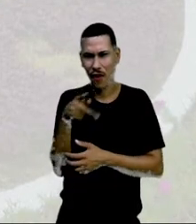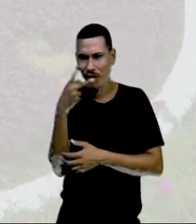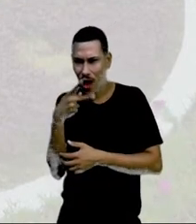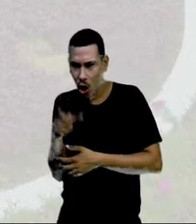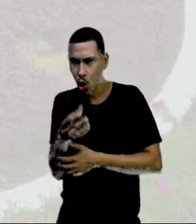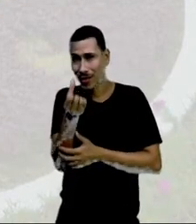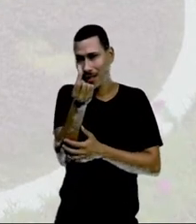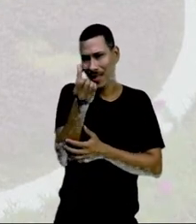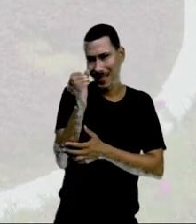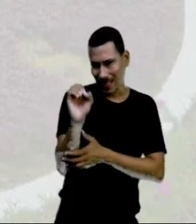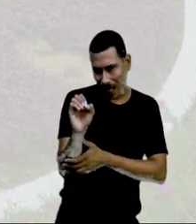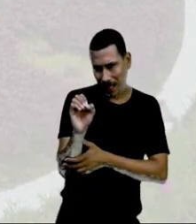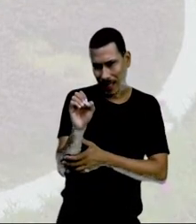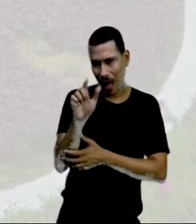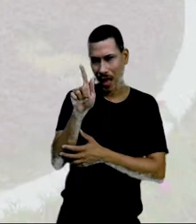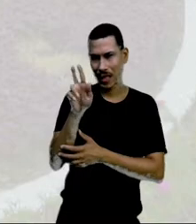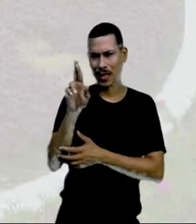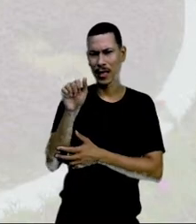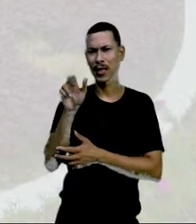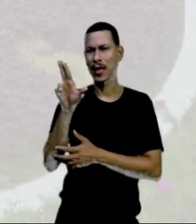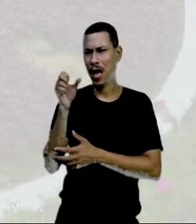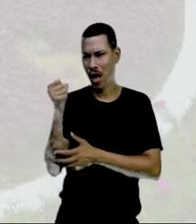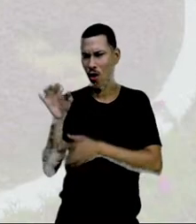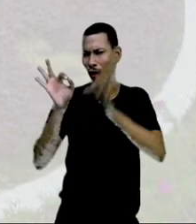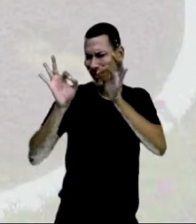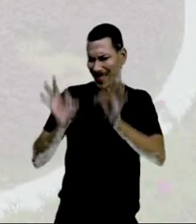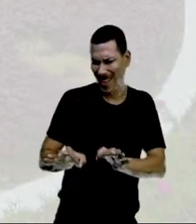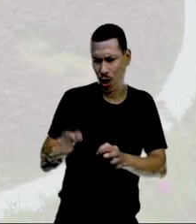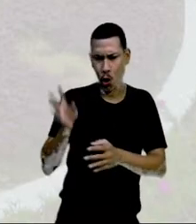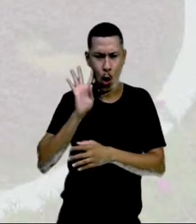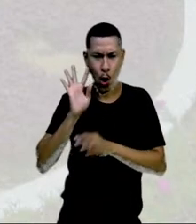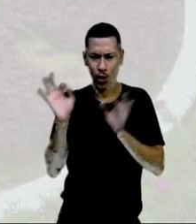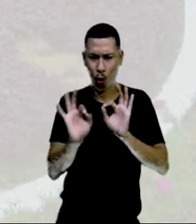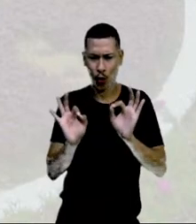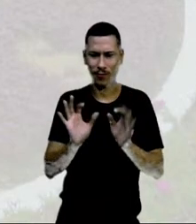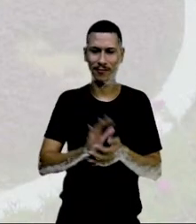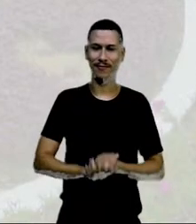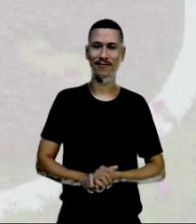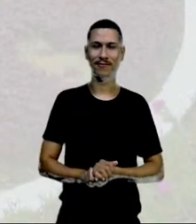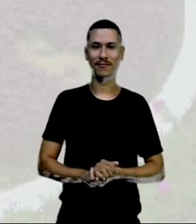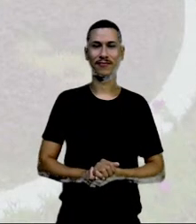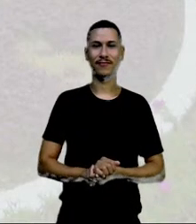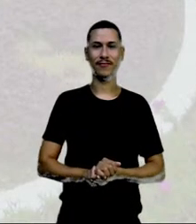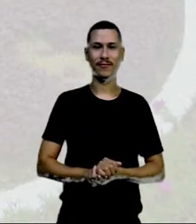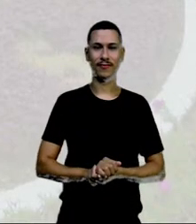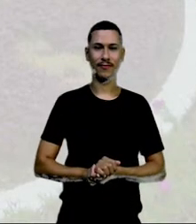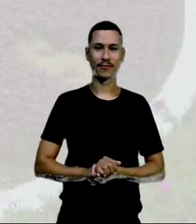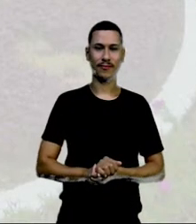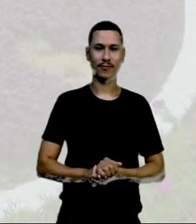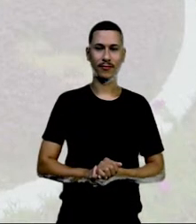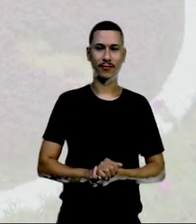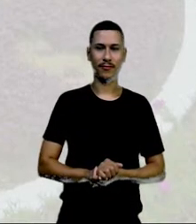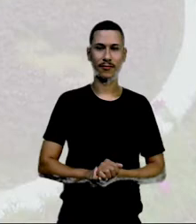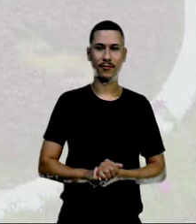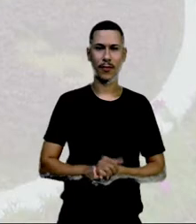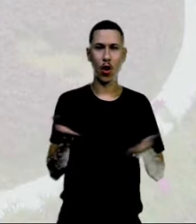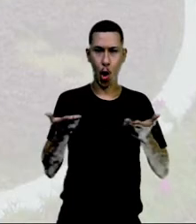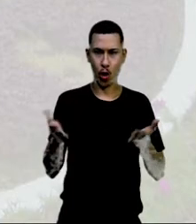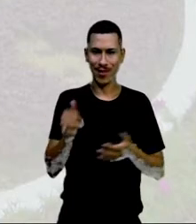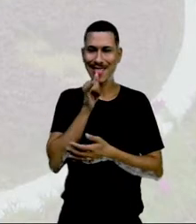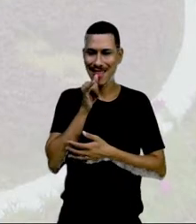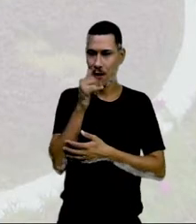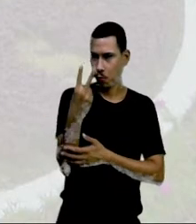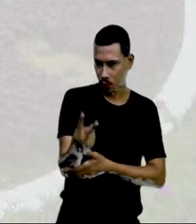falou 60 graus, tá tudo ótimo. Acertou muito bem. Vamos para o segundo